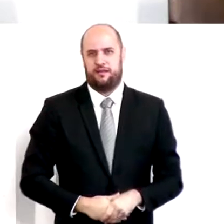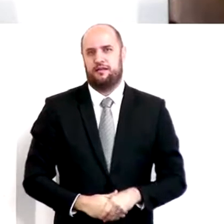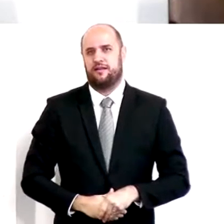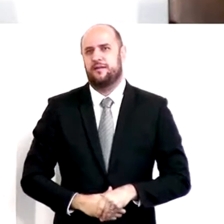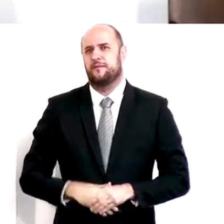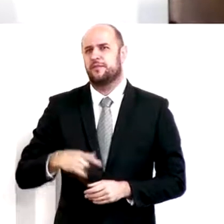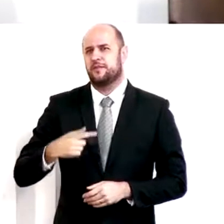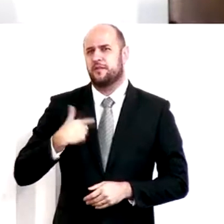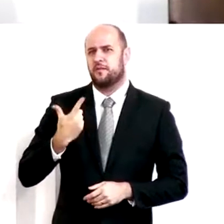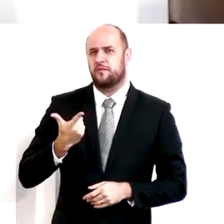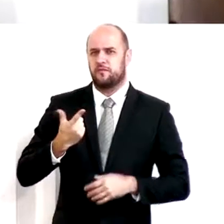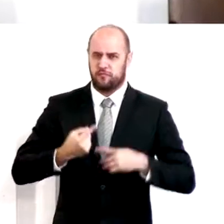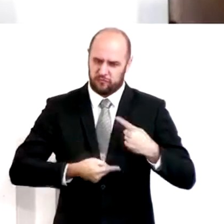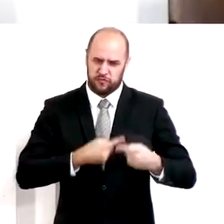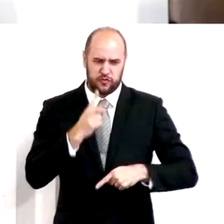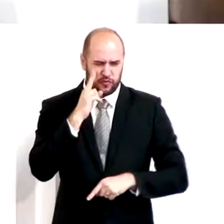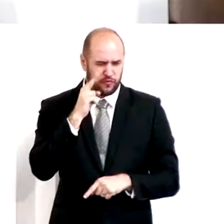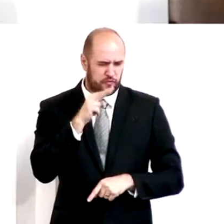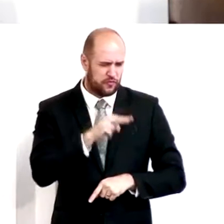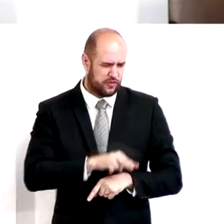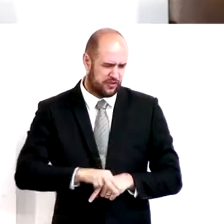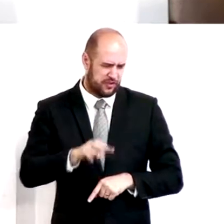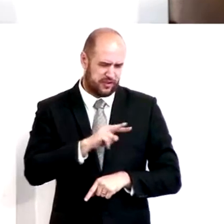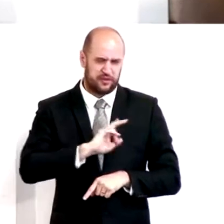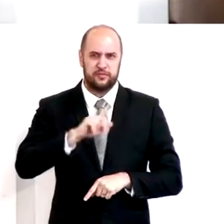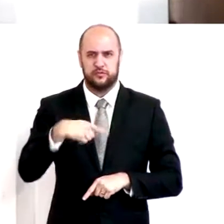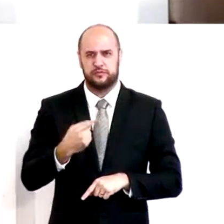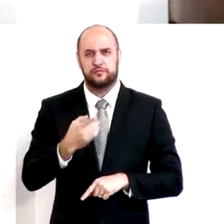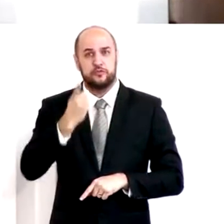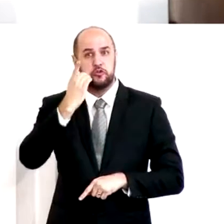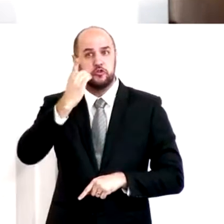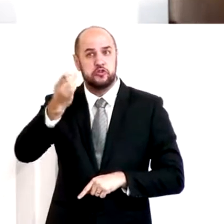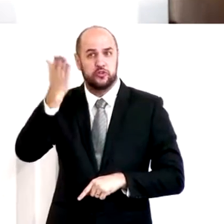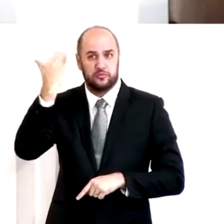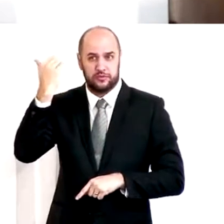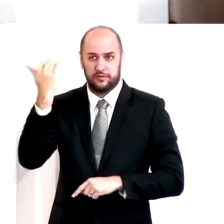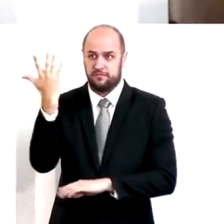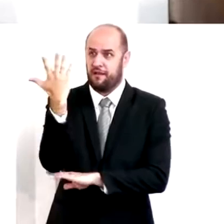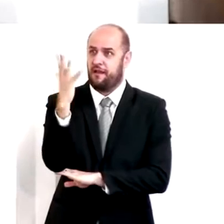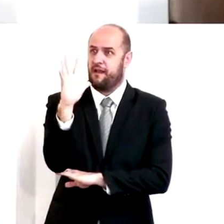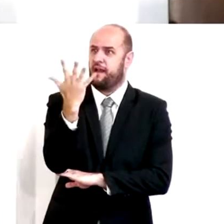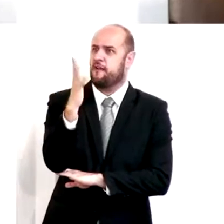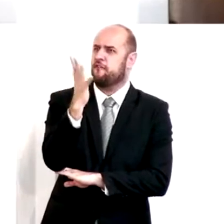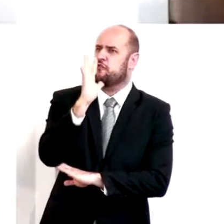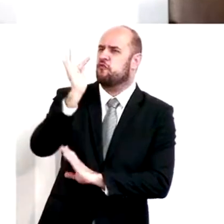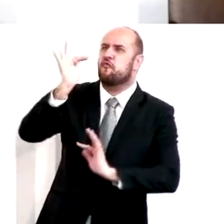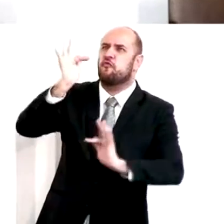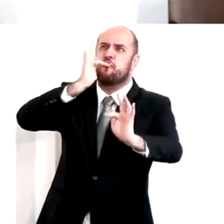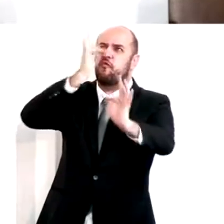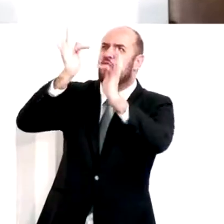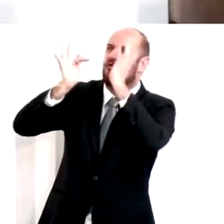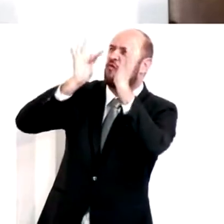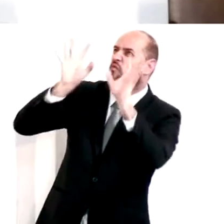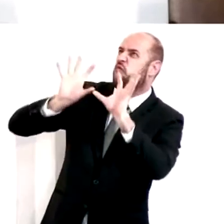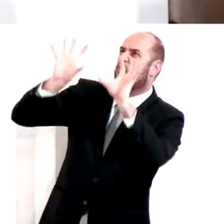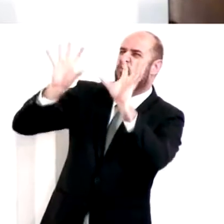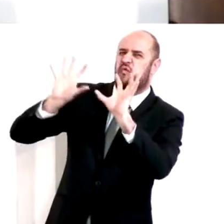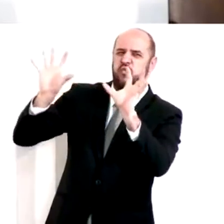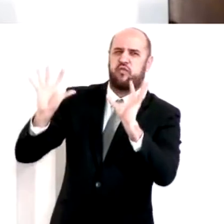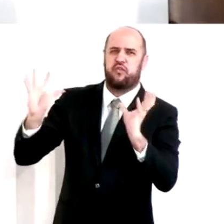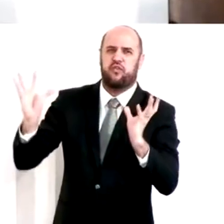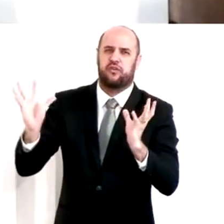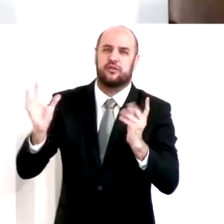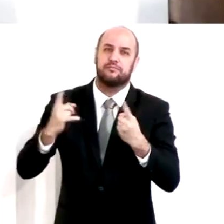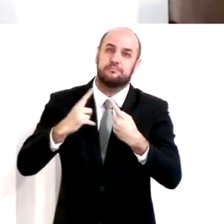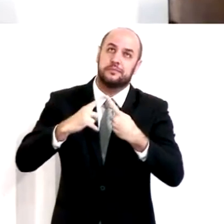na hora, a gente ficou olhando aquilo. Há alguns dias atrás, essa árvore estava toda florida. Mas o